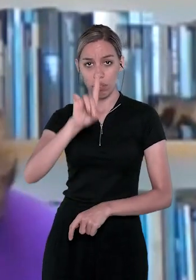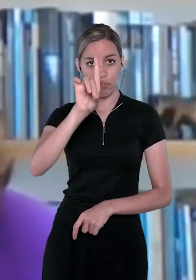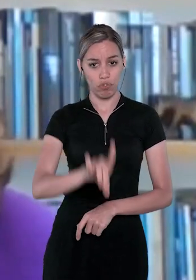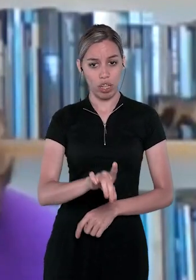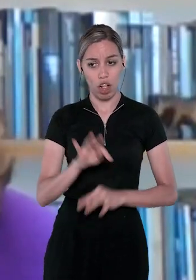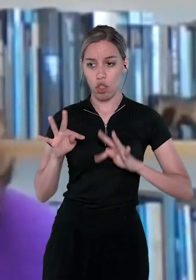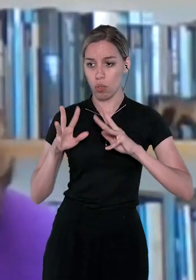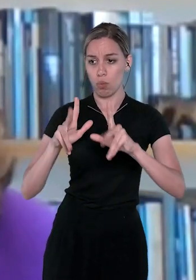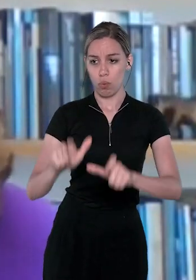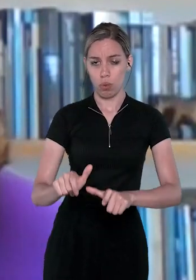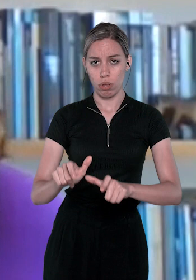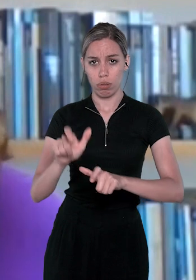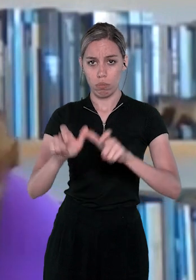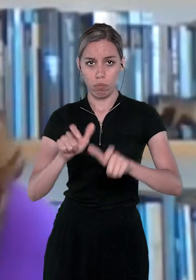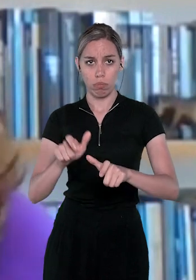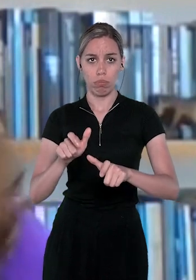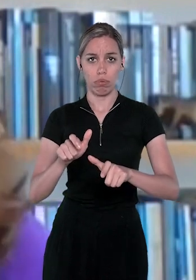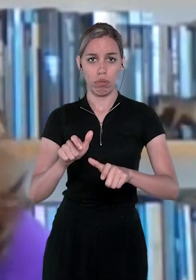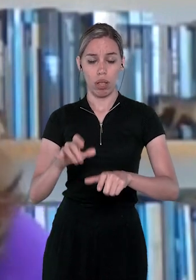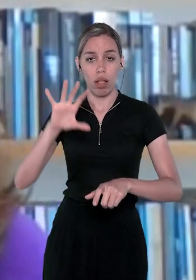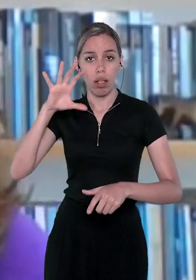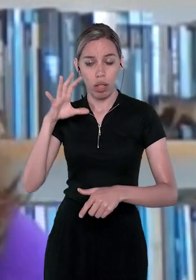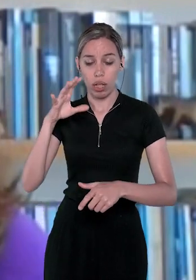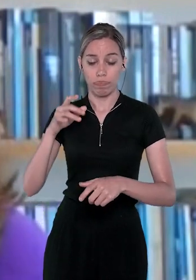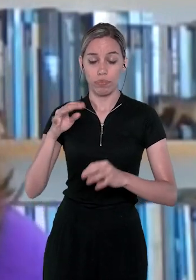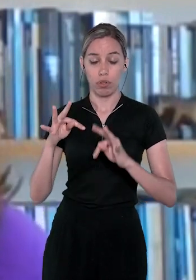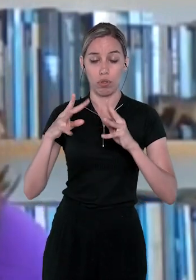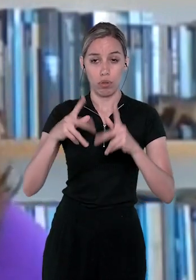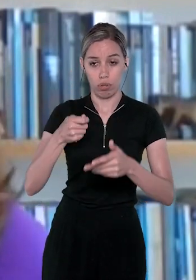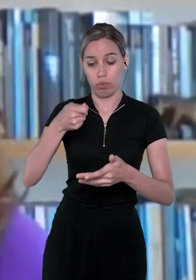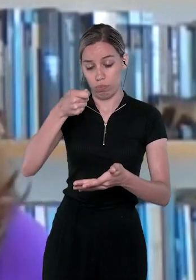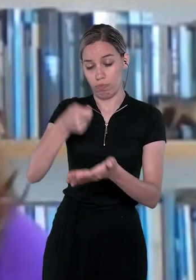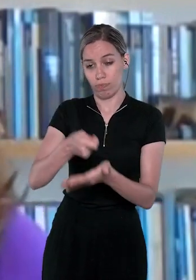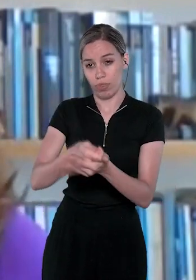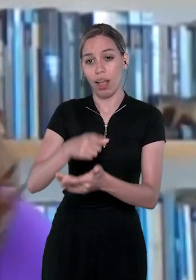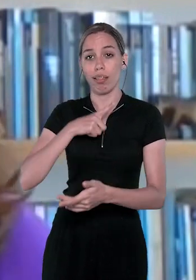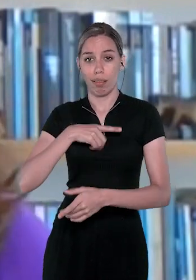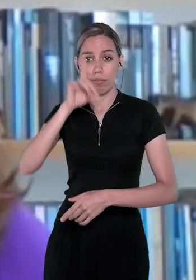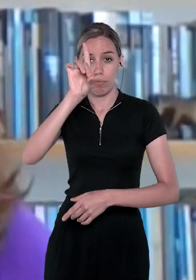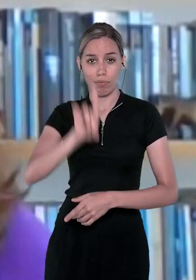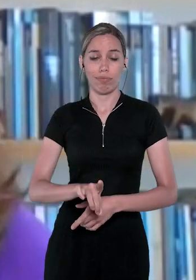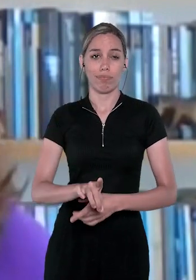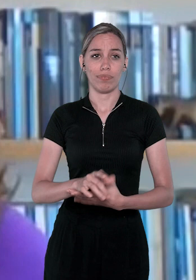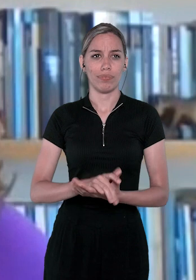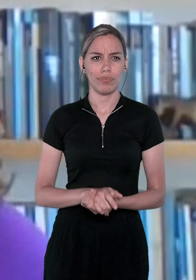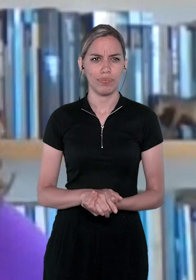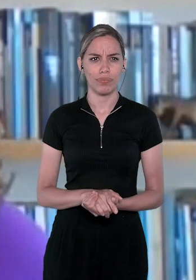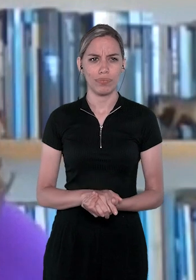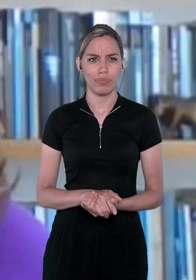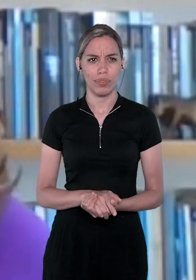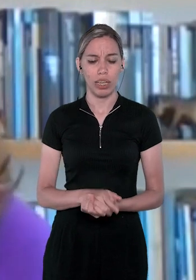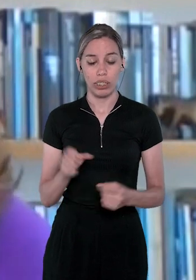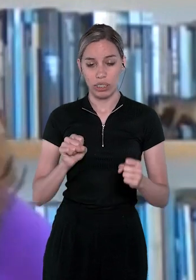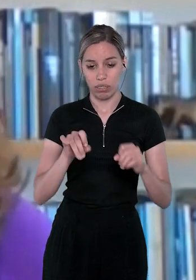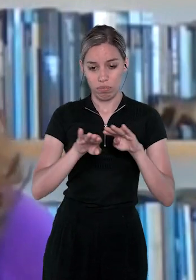todos os nossos problemas. E só muito recentemente, com a exibição dessa desigualdade e